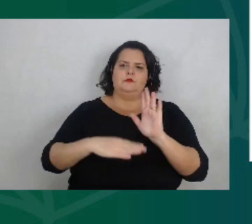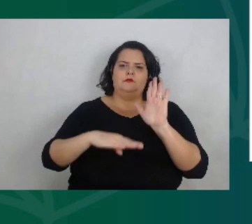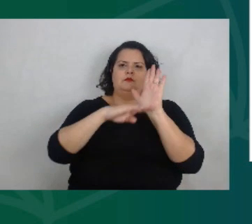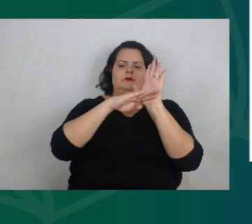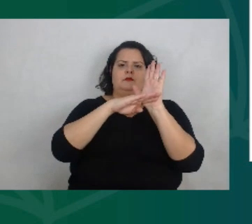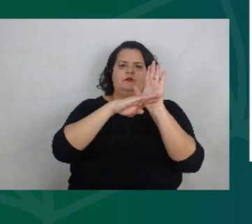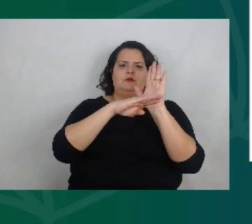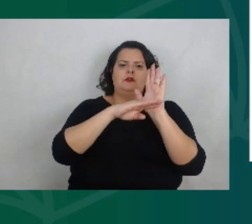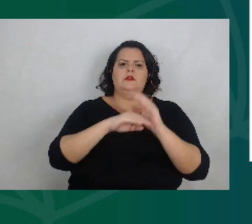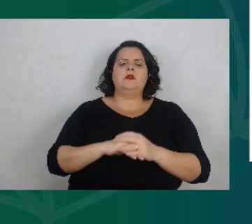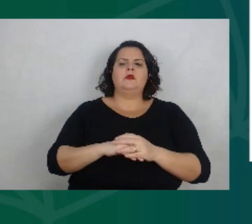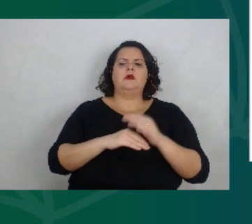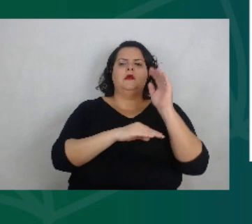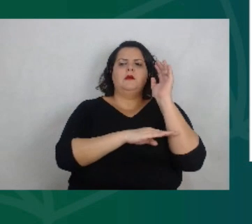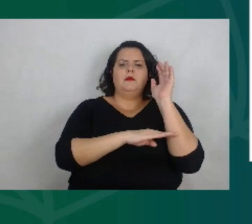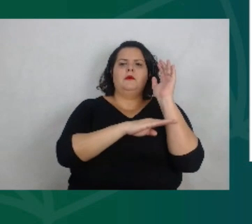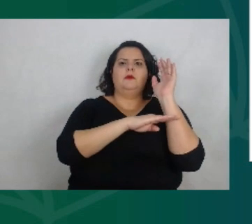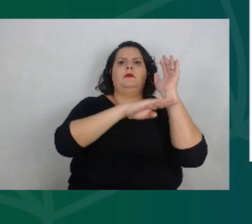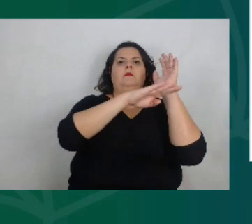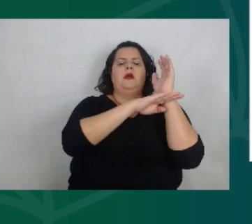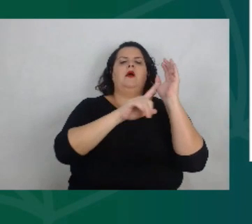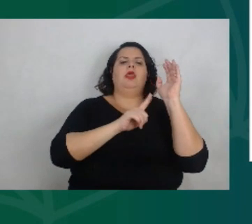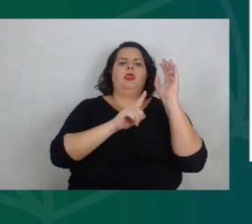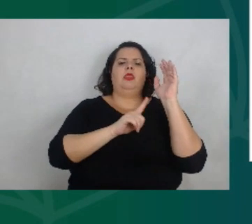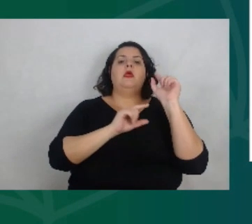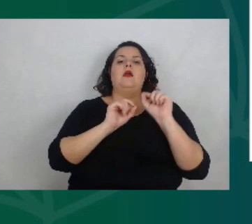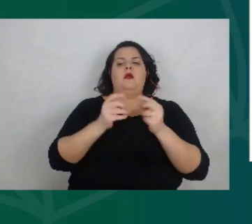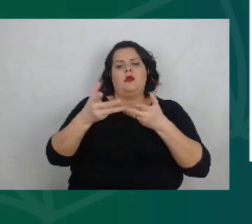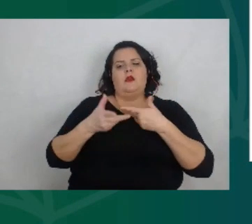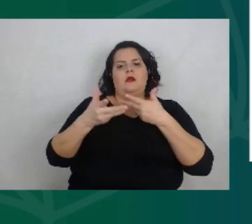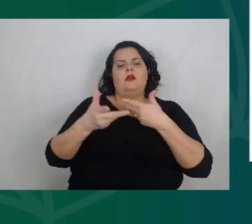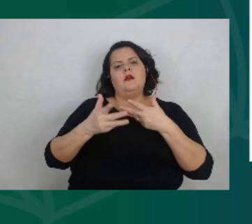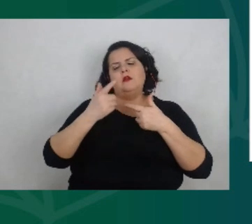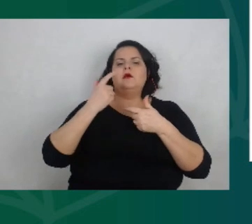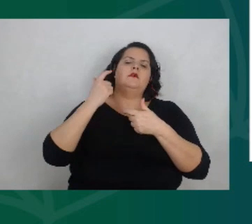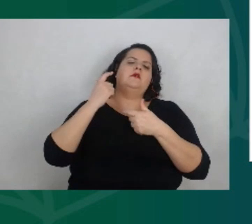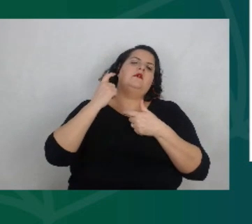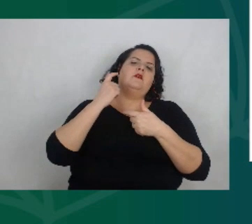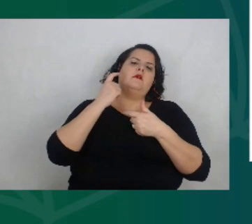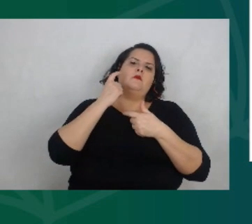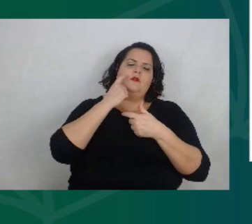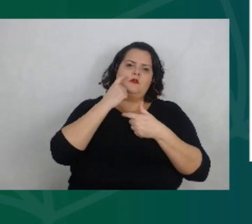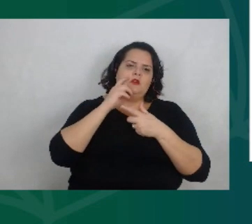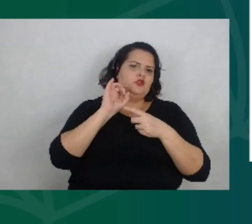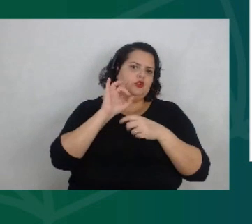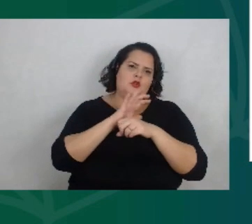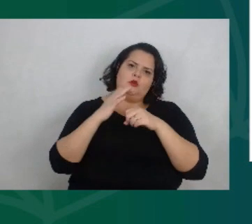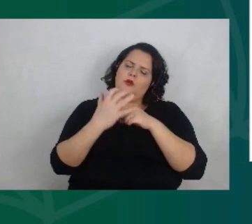que prestamos assistência plena do hospital como um todo, não somente o COVID, nós temos